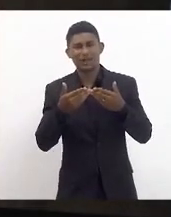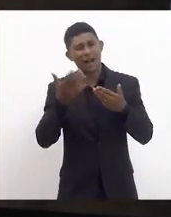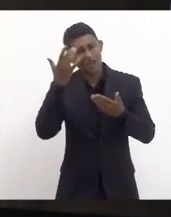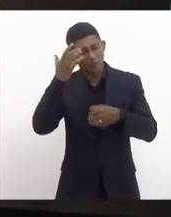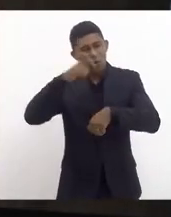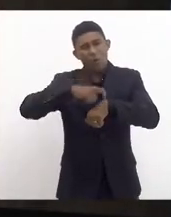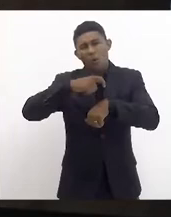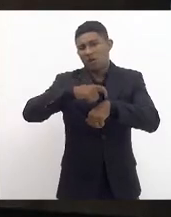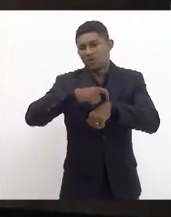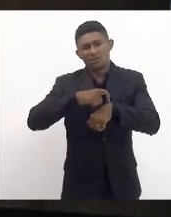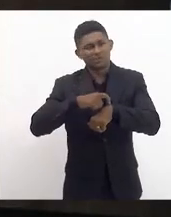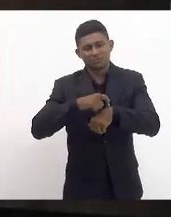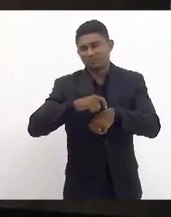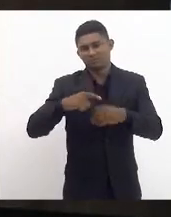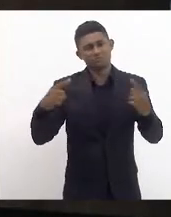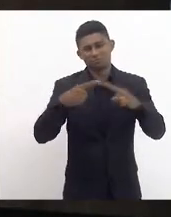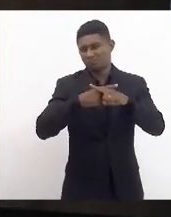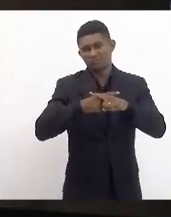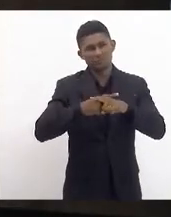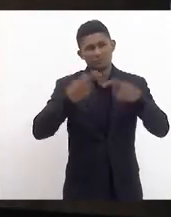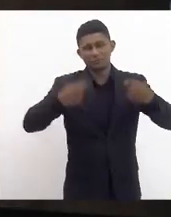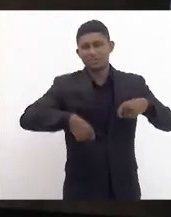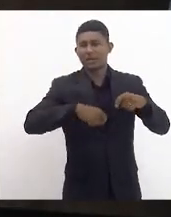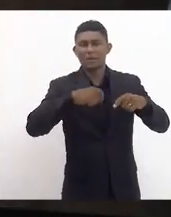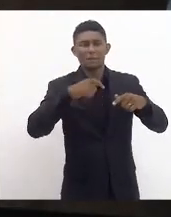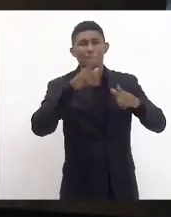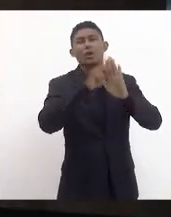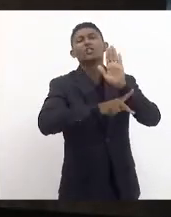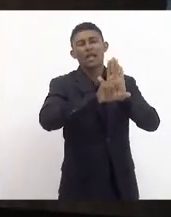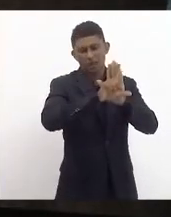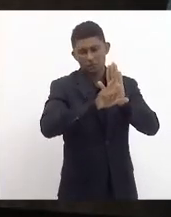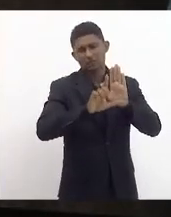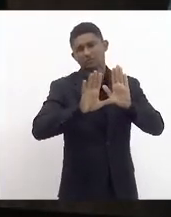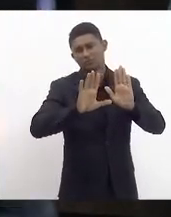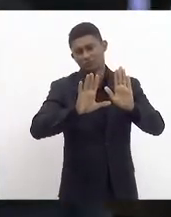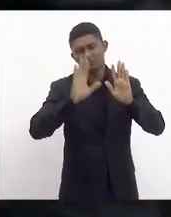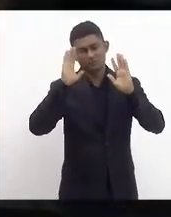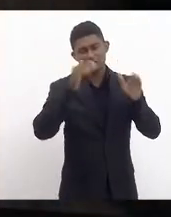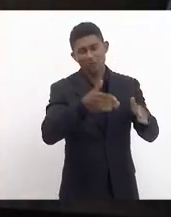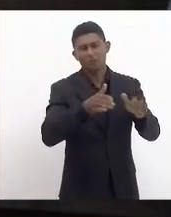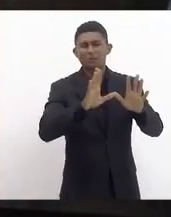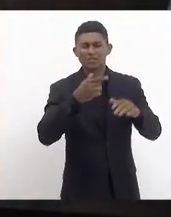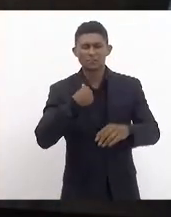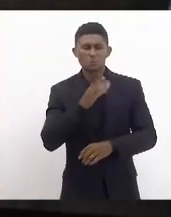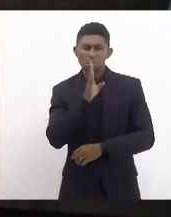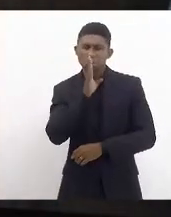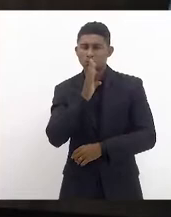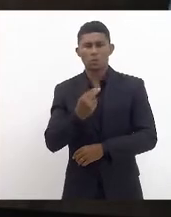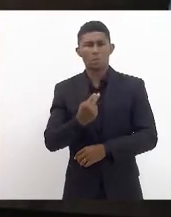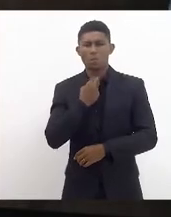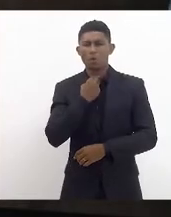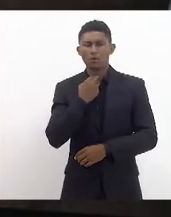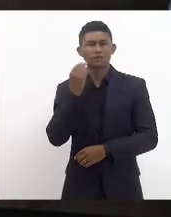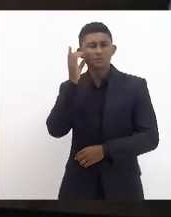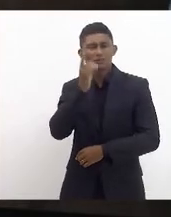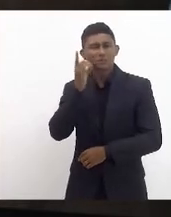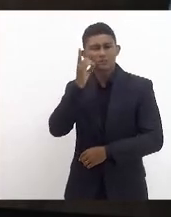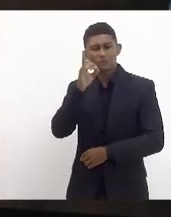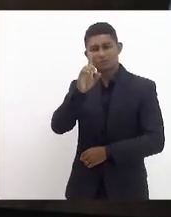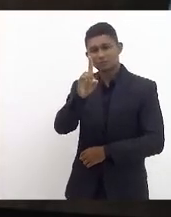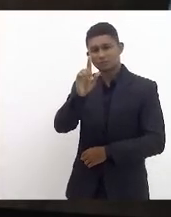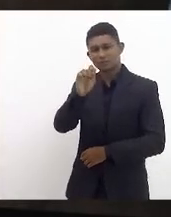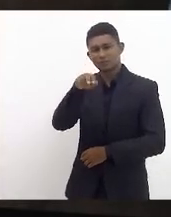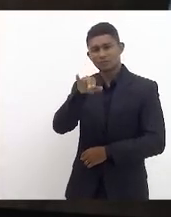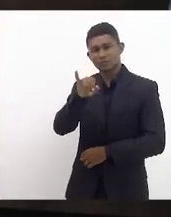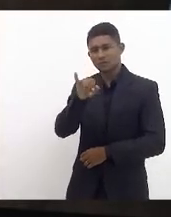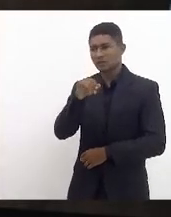projetos. Mas eu não posso silenciar. Eu não posso silenciar. Deputada Dani, eu